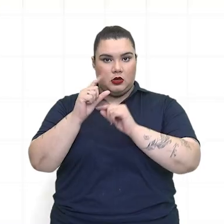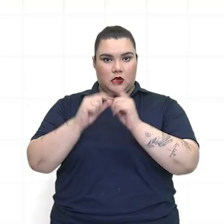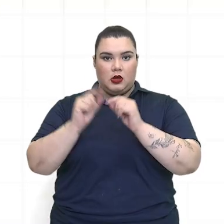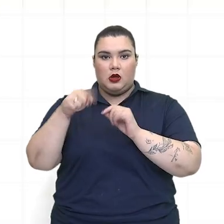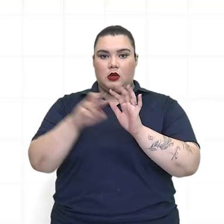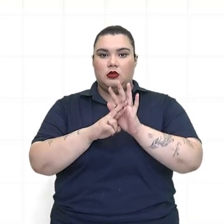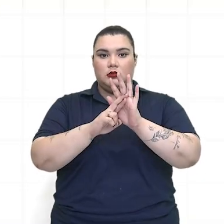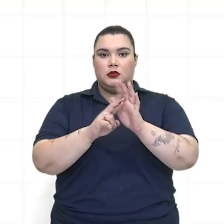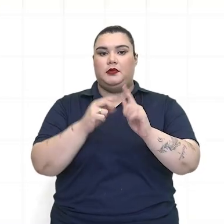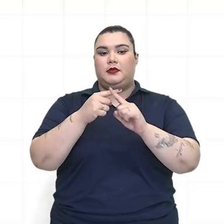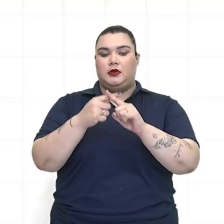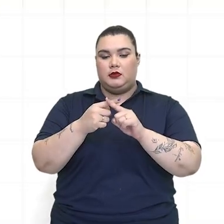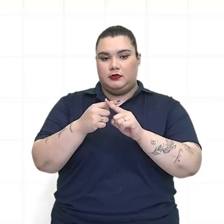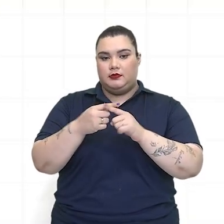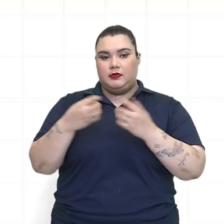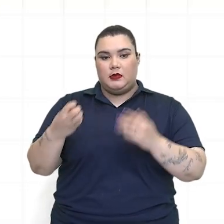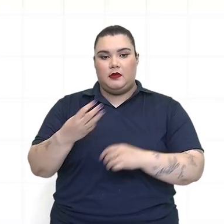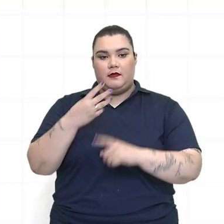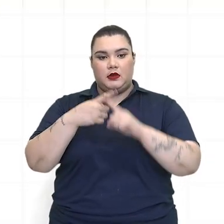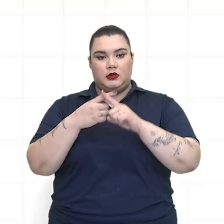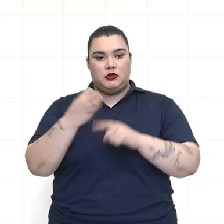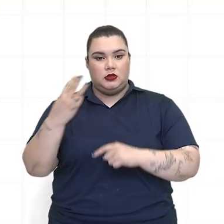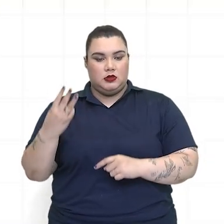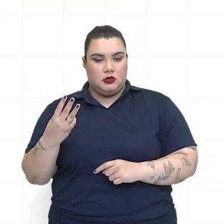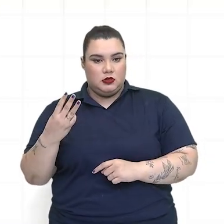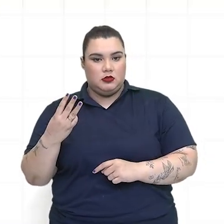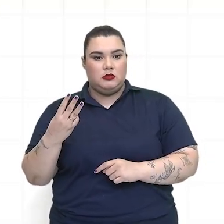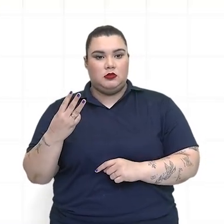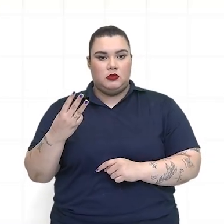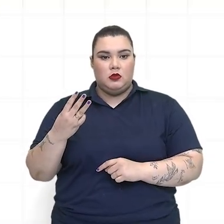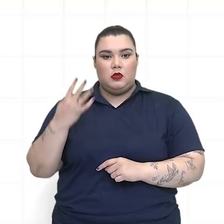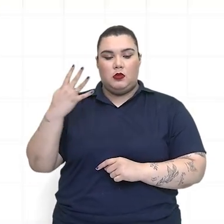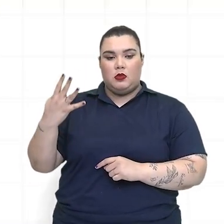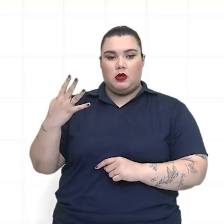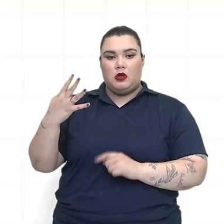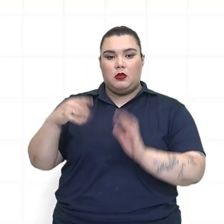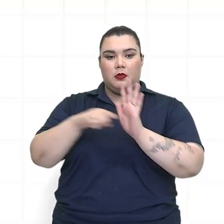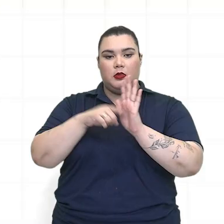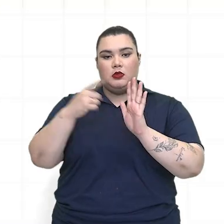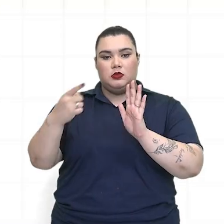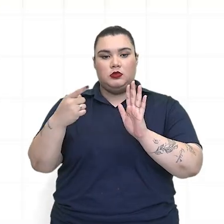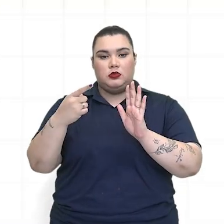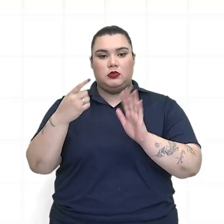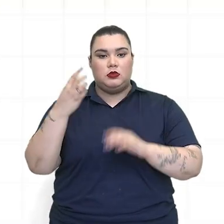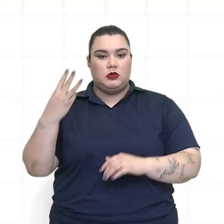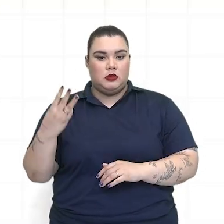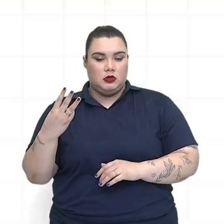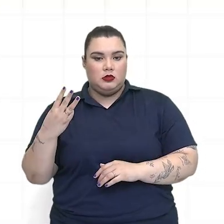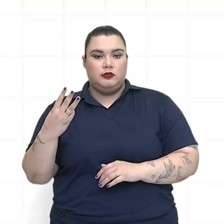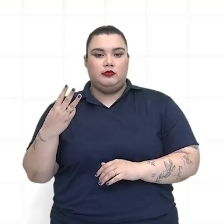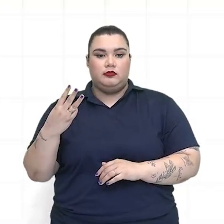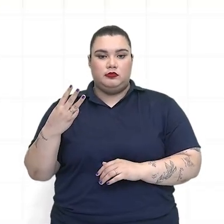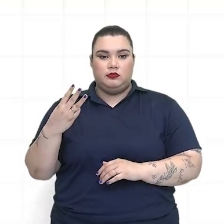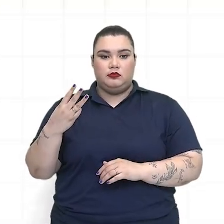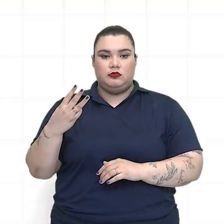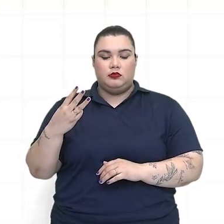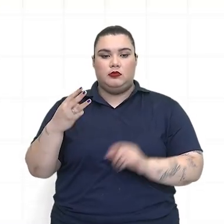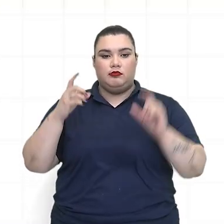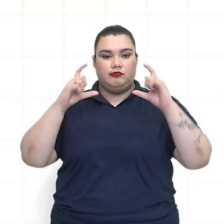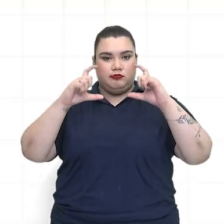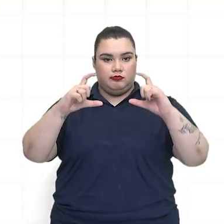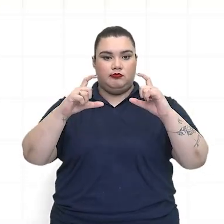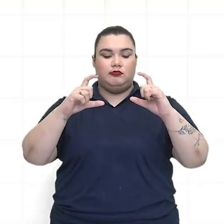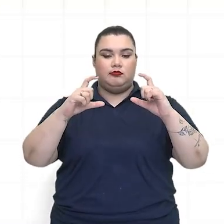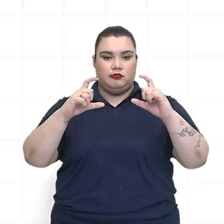aqui representa uma multiplicação. Vou colocar aqui o sinal de vezes. 4 menos 1, 3. Certo? Lembrando que aqui nós